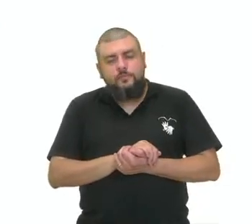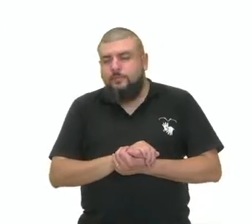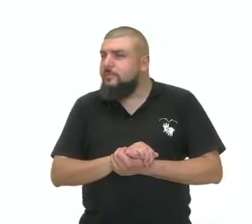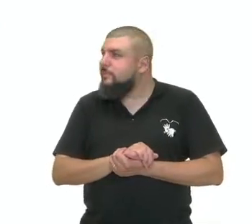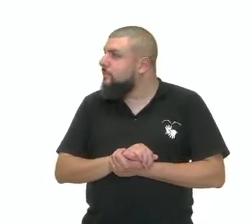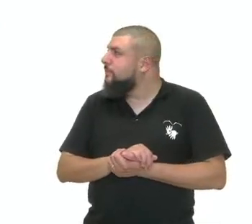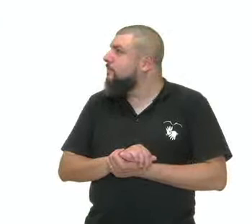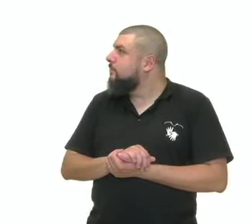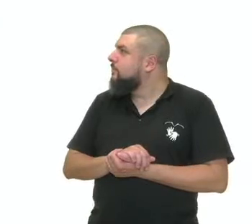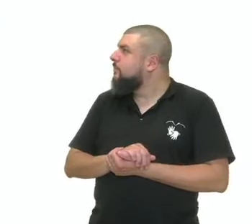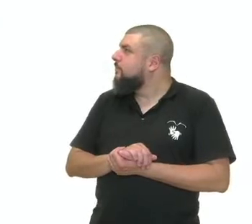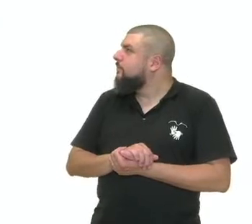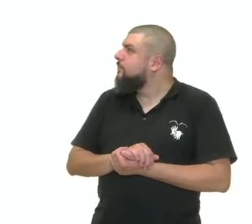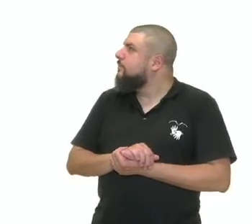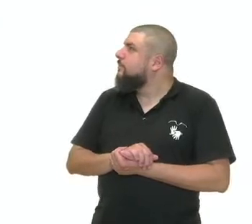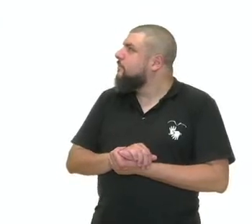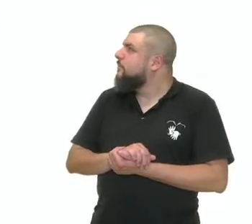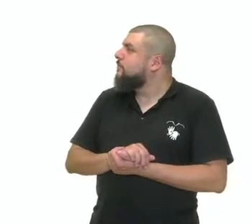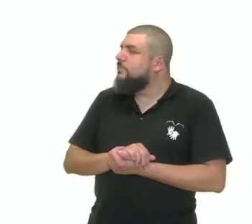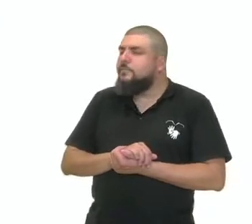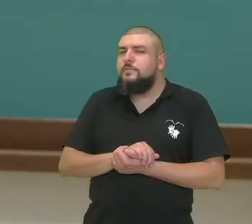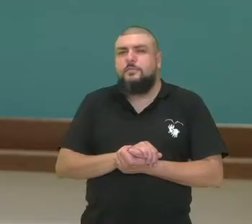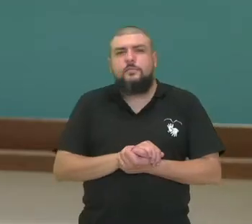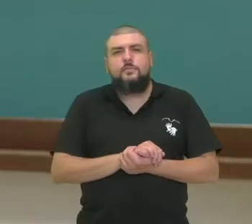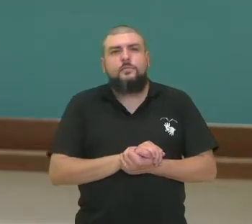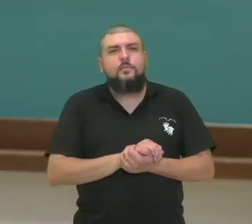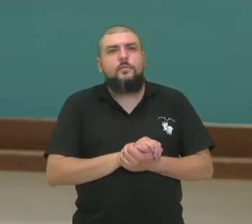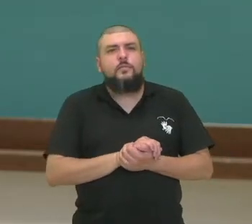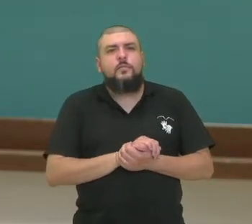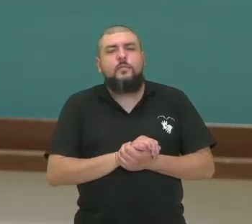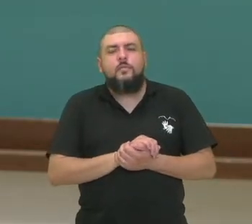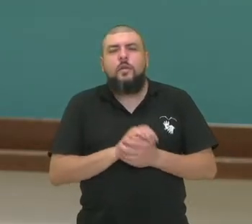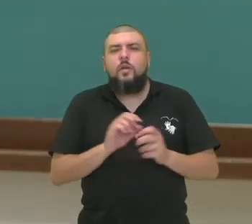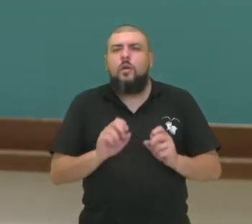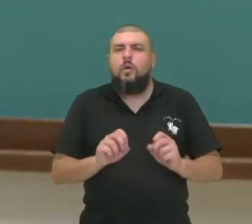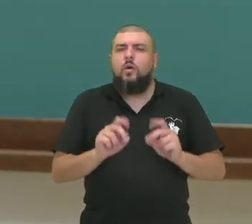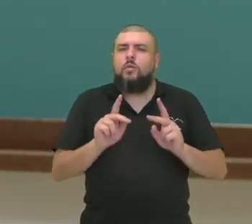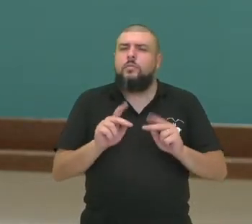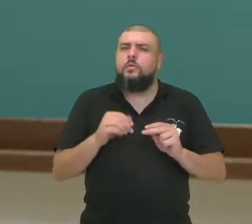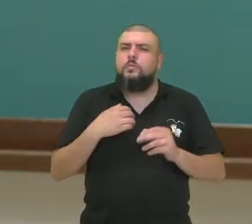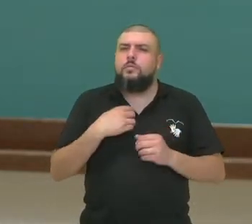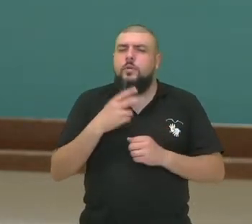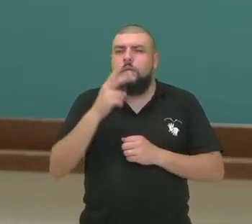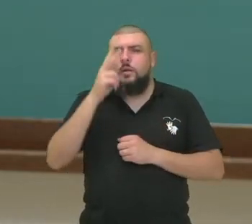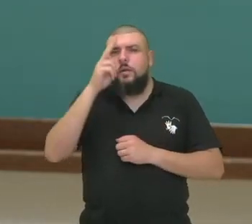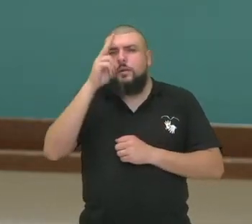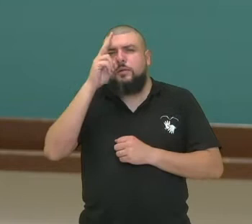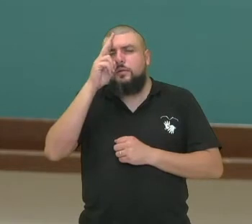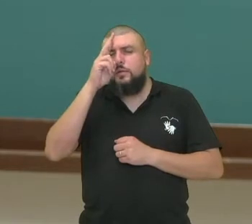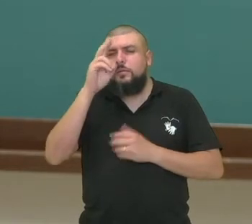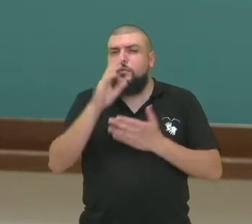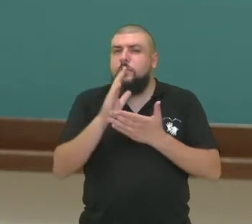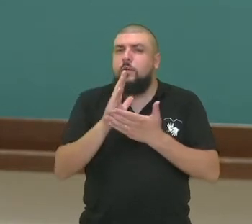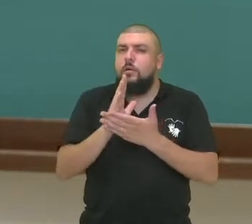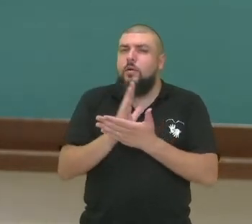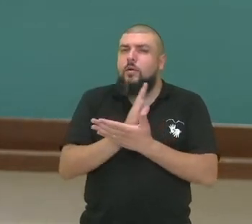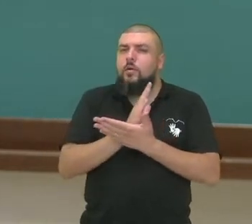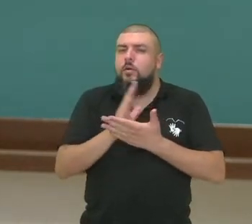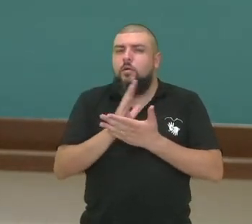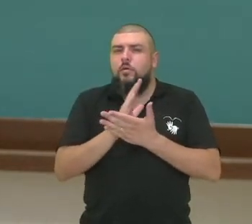de municípios paranaenses. Quero começar já lembrando alguns dos